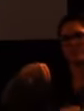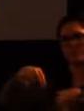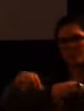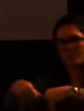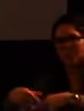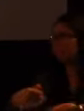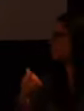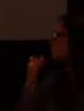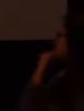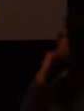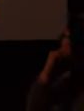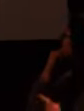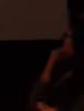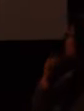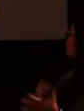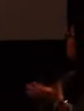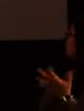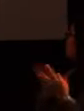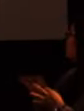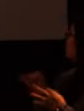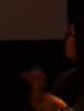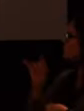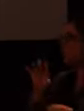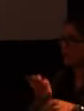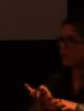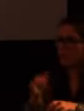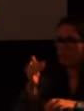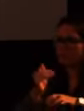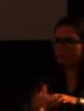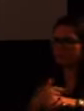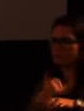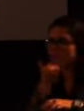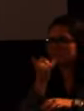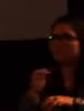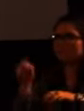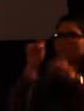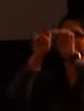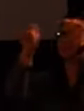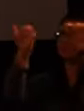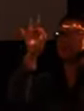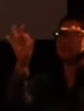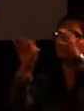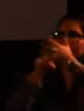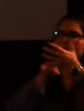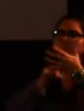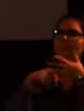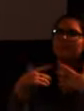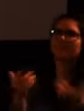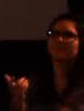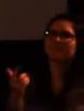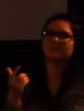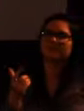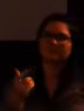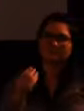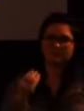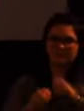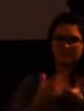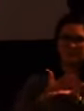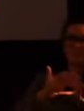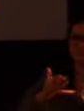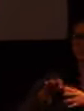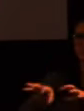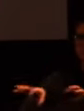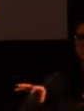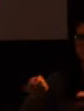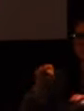que eu não tenha... não, está lá em cima, está certinho, eu errei ali. Bom, então, das modalidades de parcelamento e urbanização do